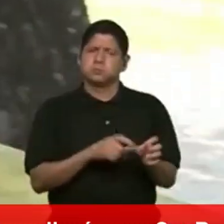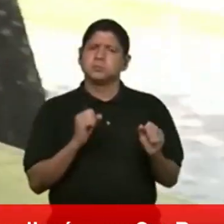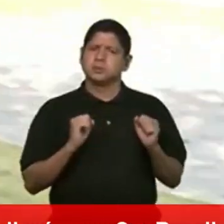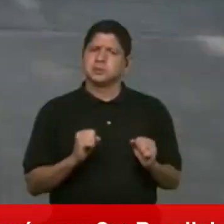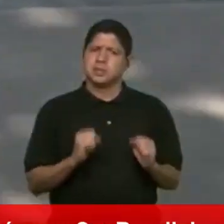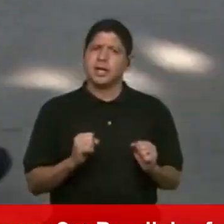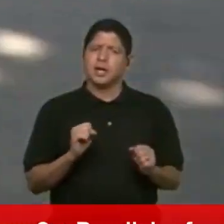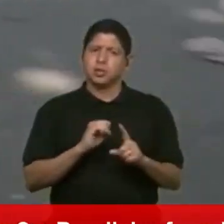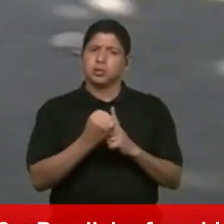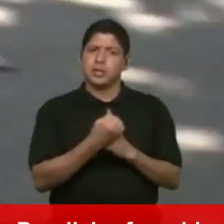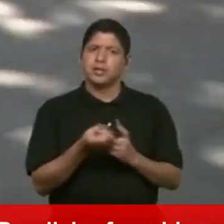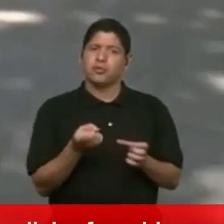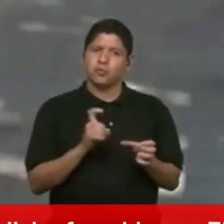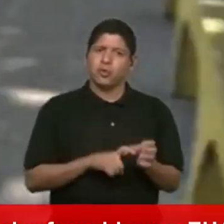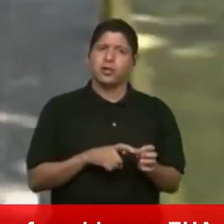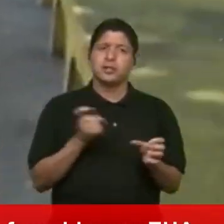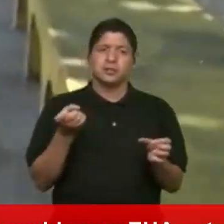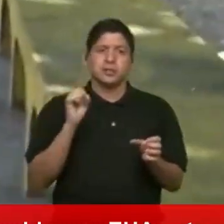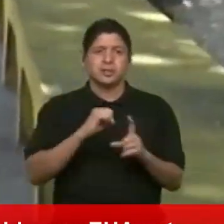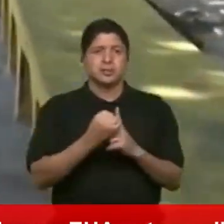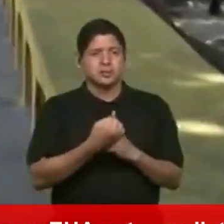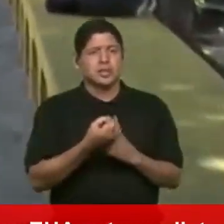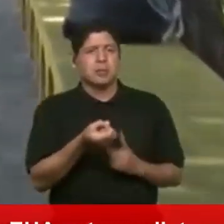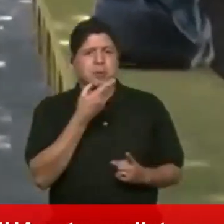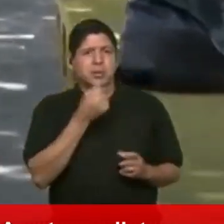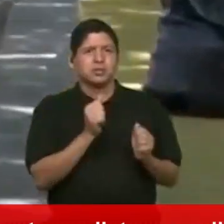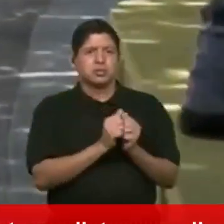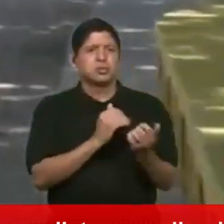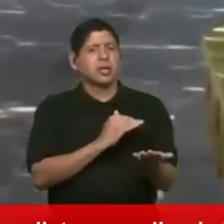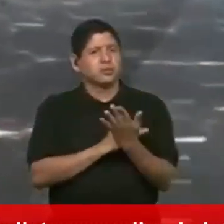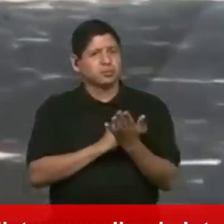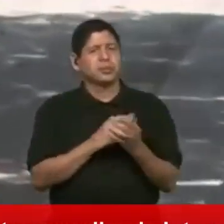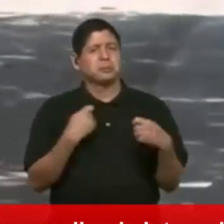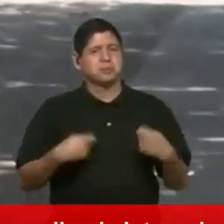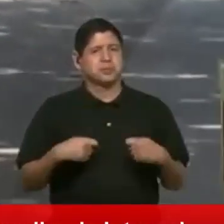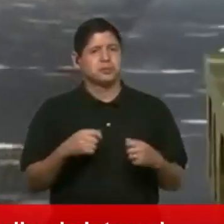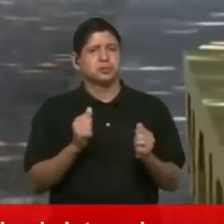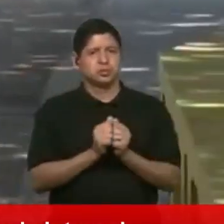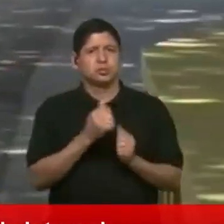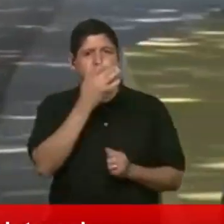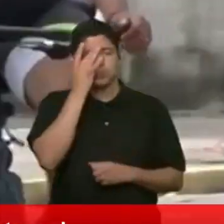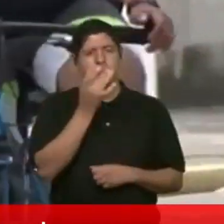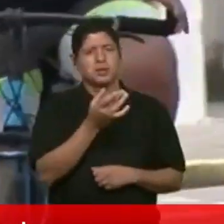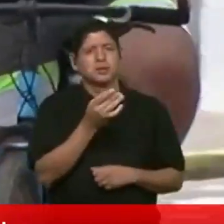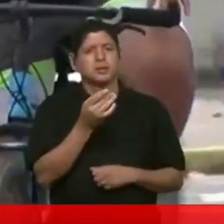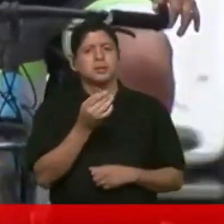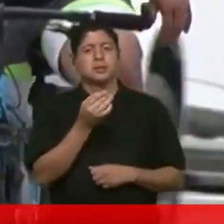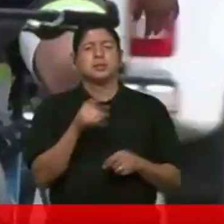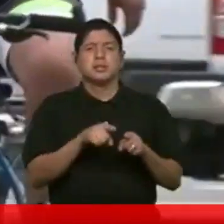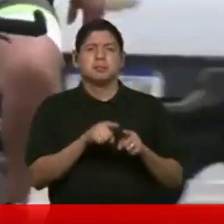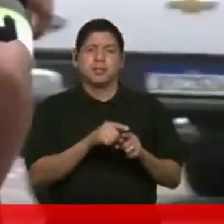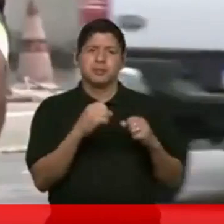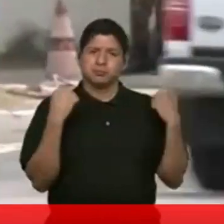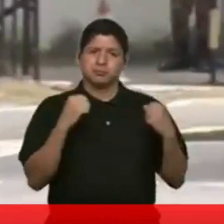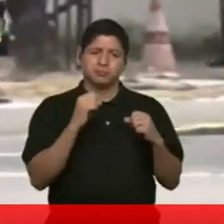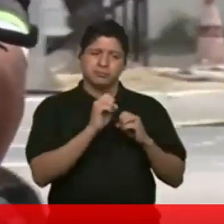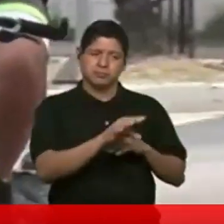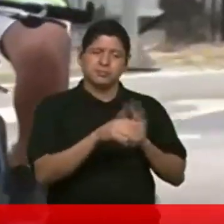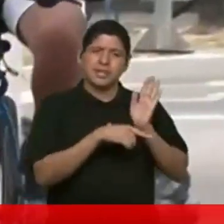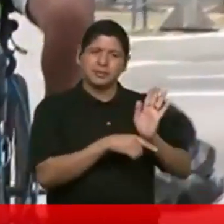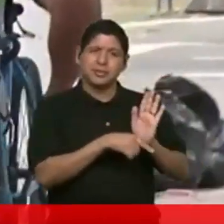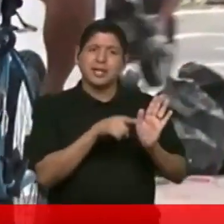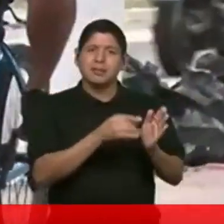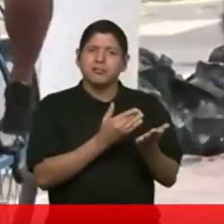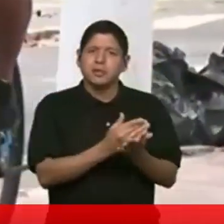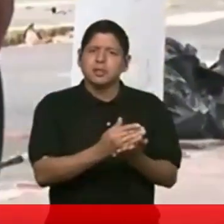voltar para a sociedade. Associada a isso, a medicação muitas vezes é necessária com a ajuda de um psiquiatra e um educador físico, que aí começa a